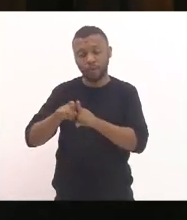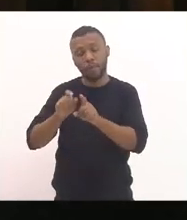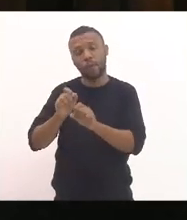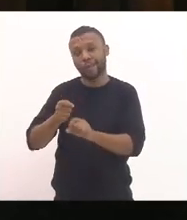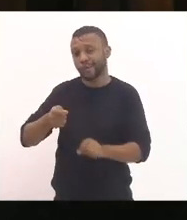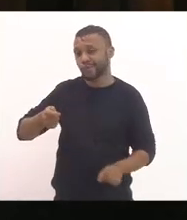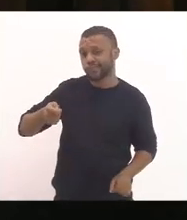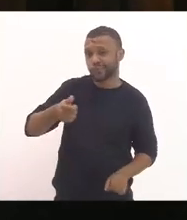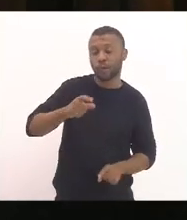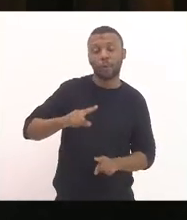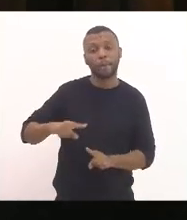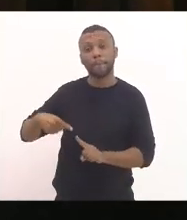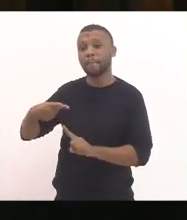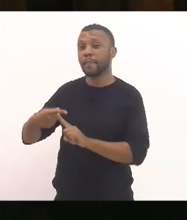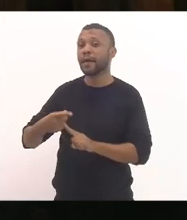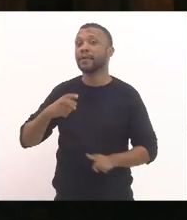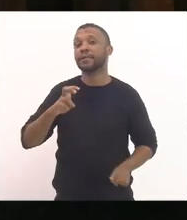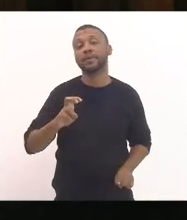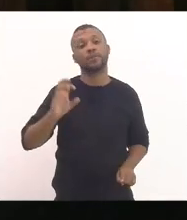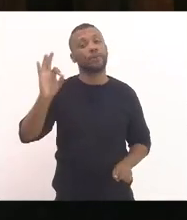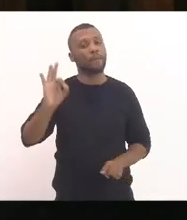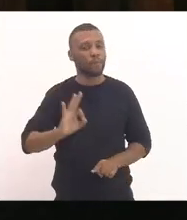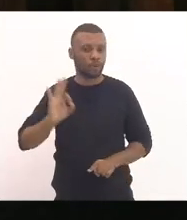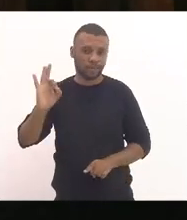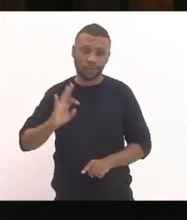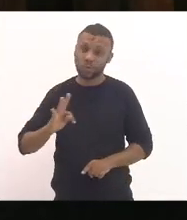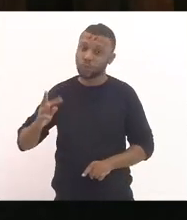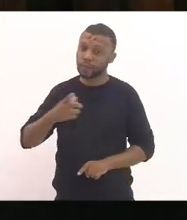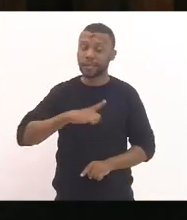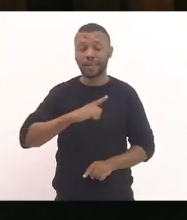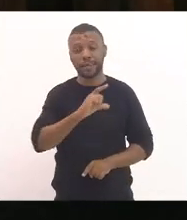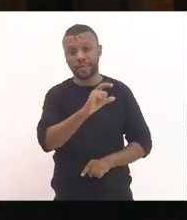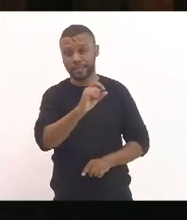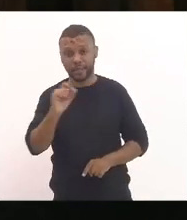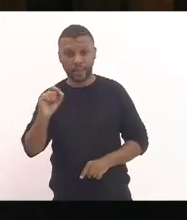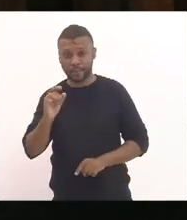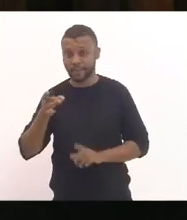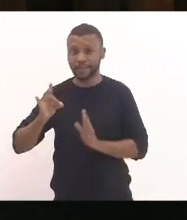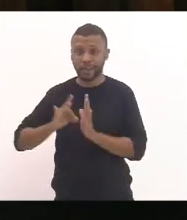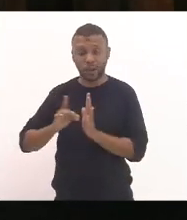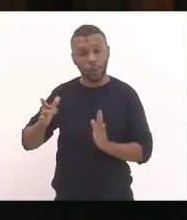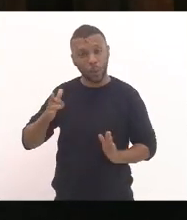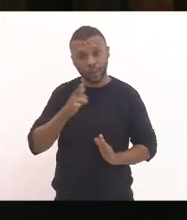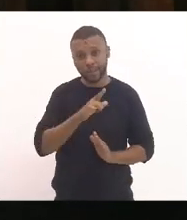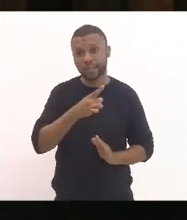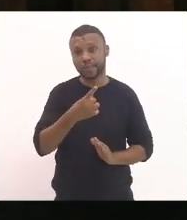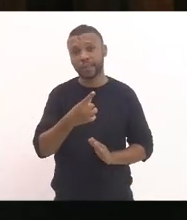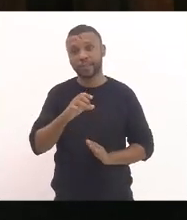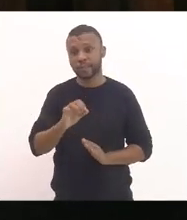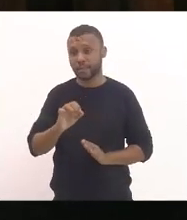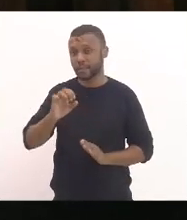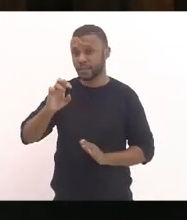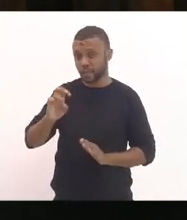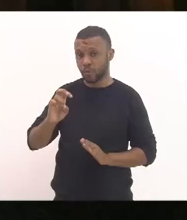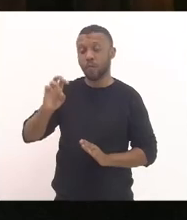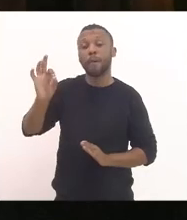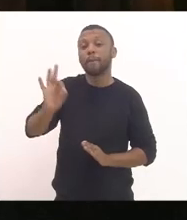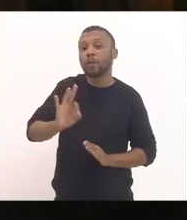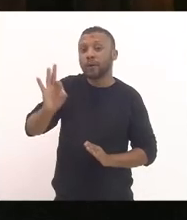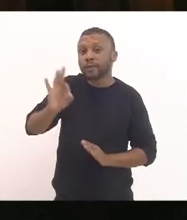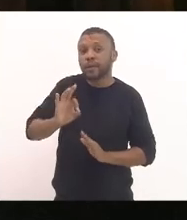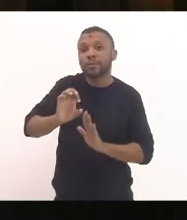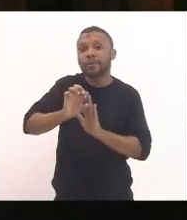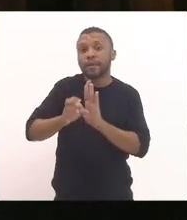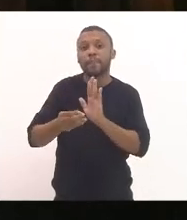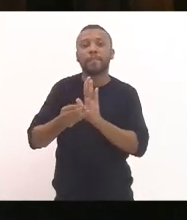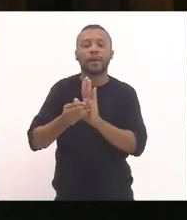agraciado com mais cinco porcento já que hoje todos pensem para que possa na verdade chegar a 105 por cento também a emenda